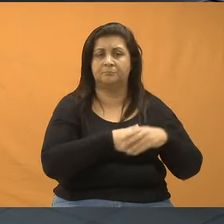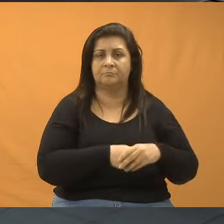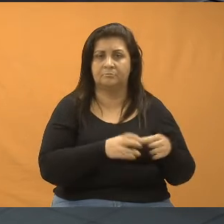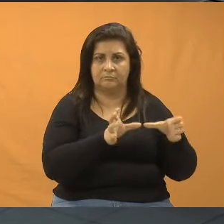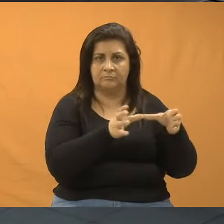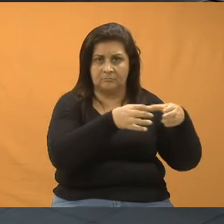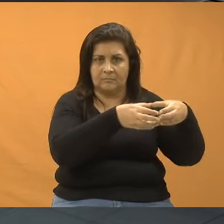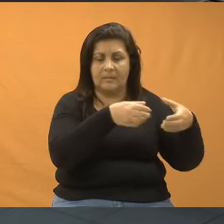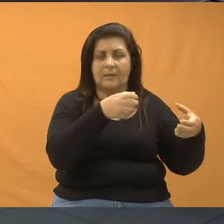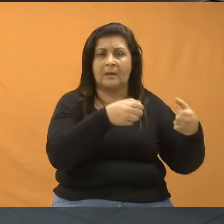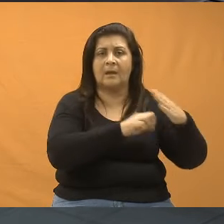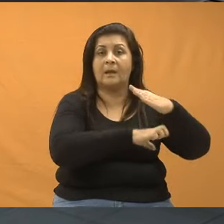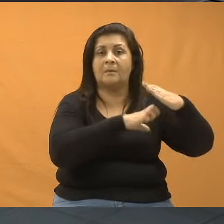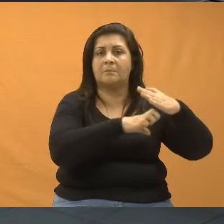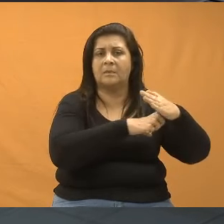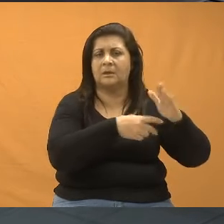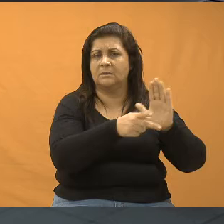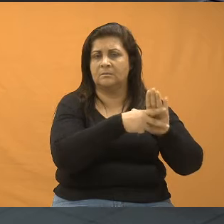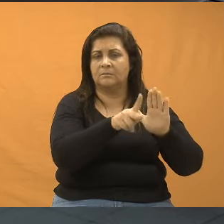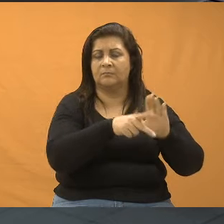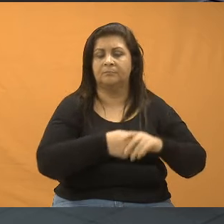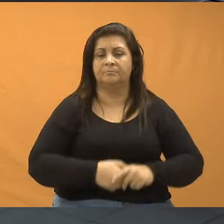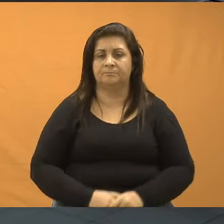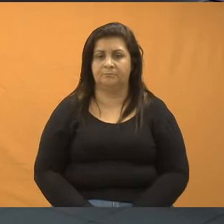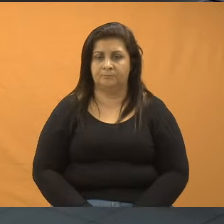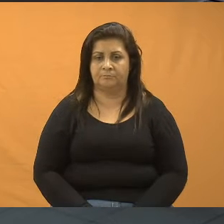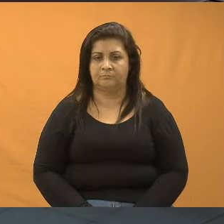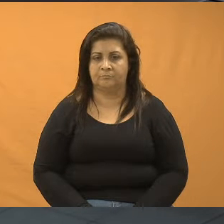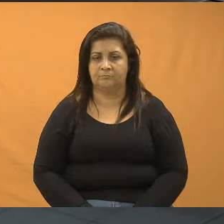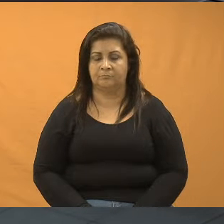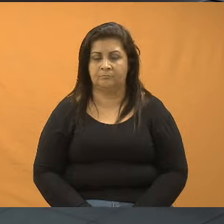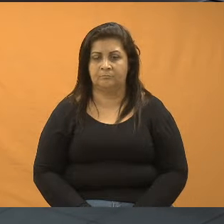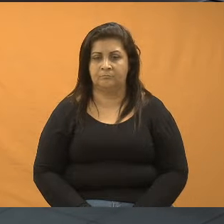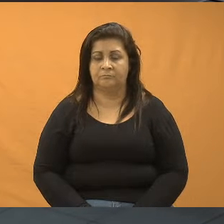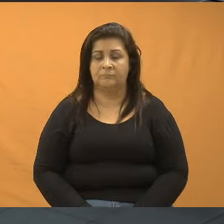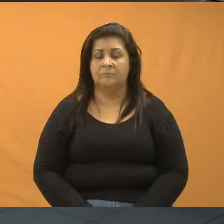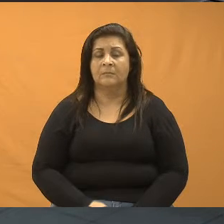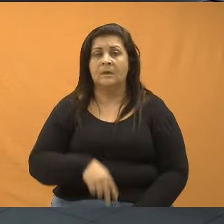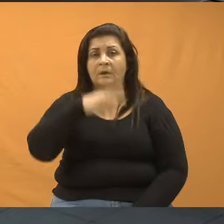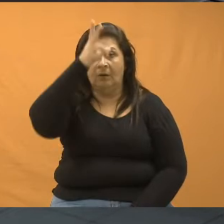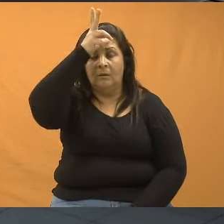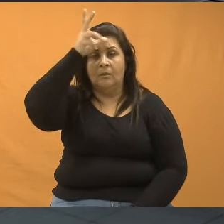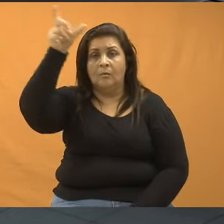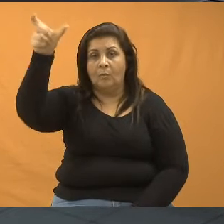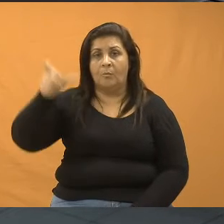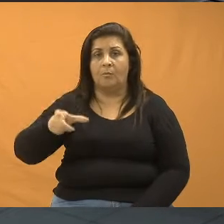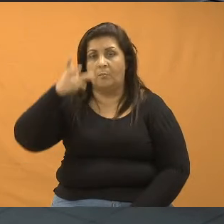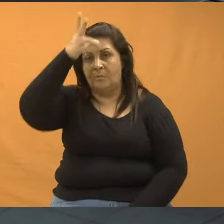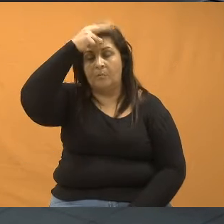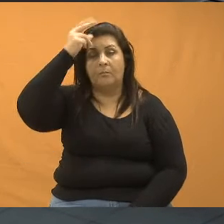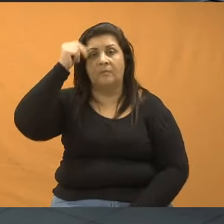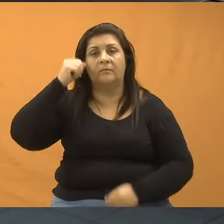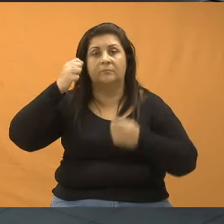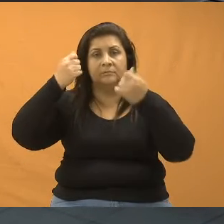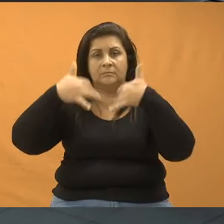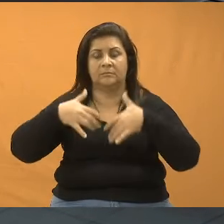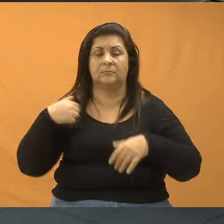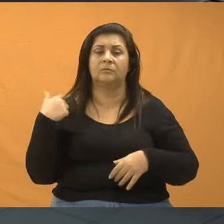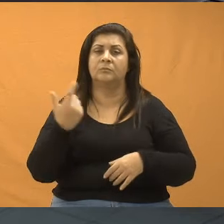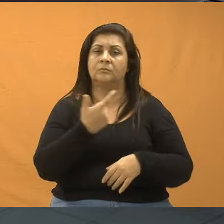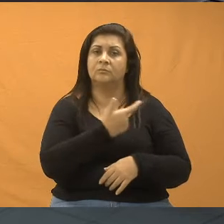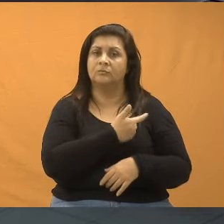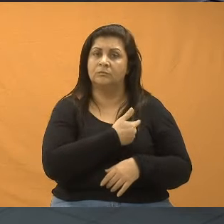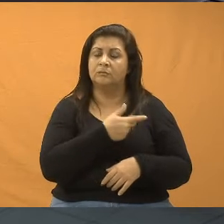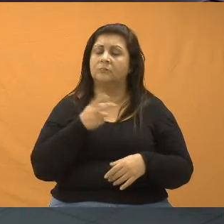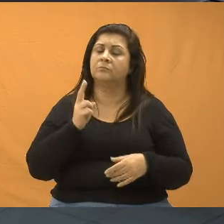Existe uma promessa, uma fala do prefeito, se eu estiver errado, o Celso me corrige, que nós vamos continuar